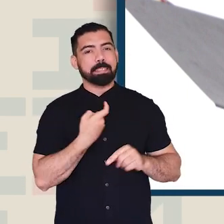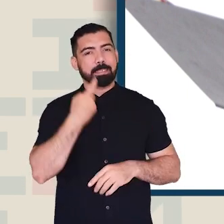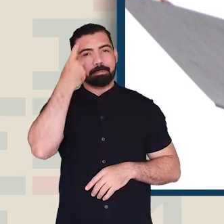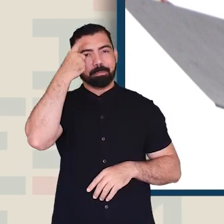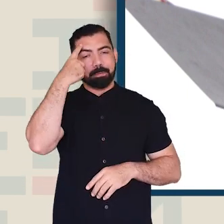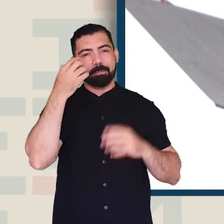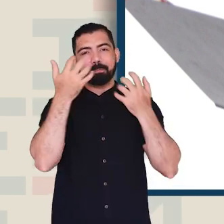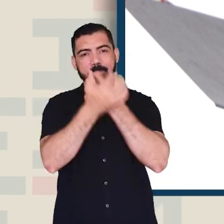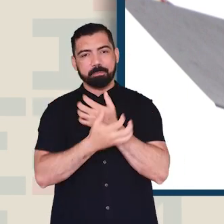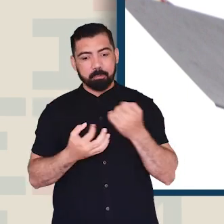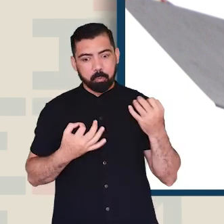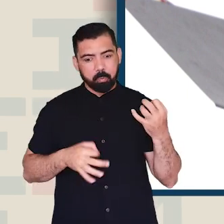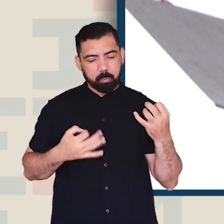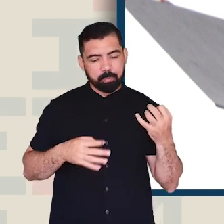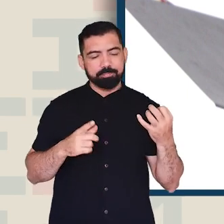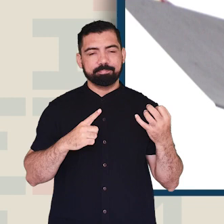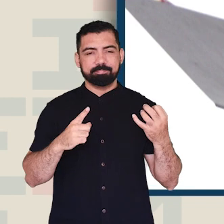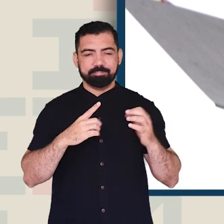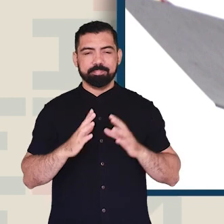pensar. Mas, assim,